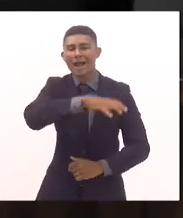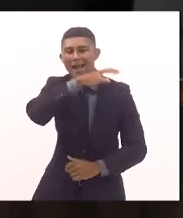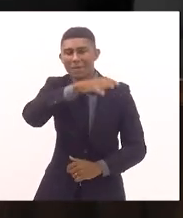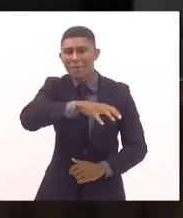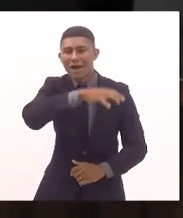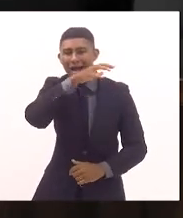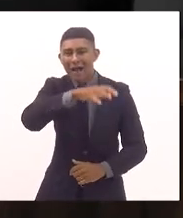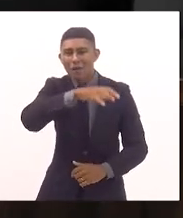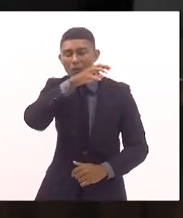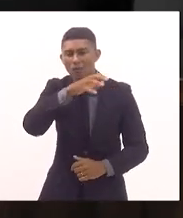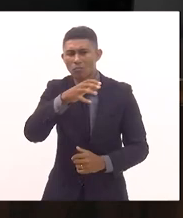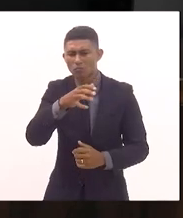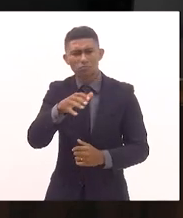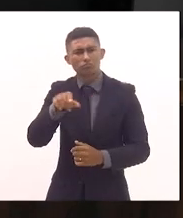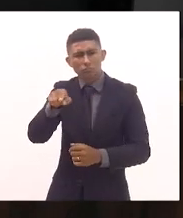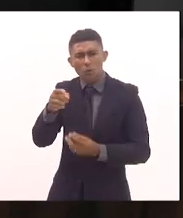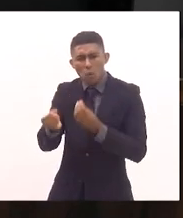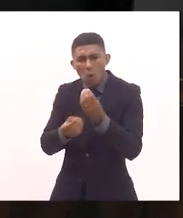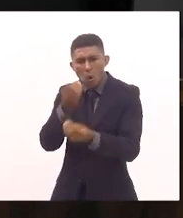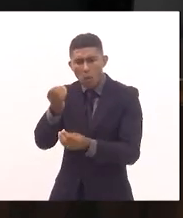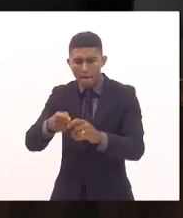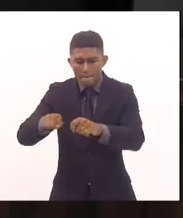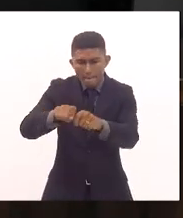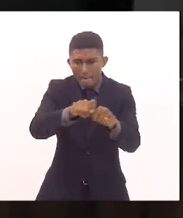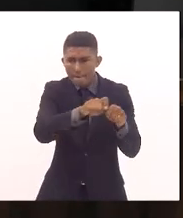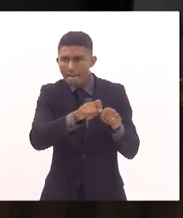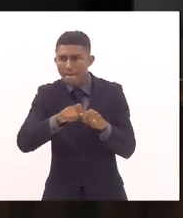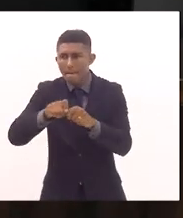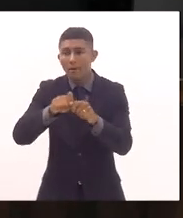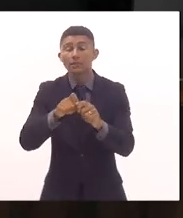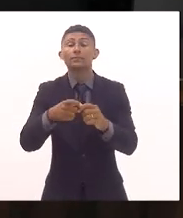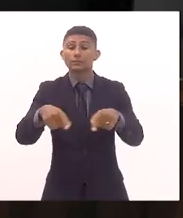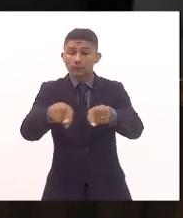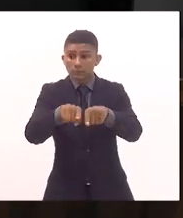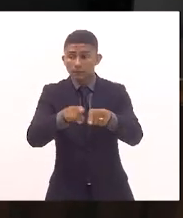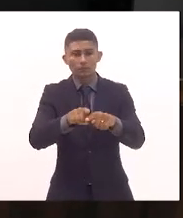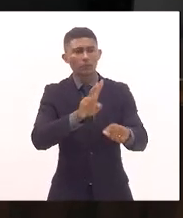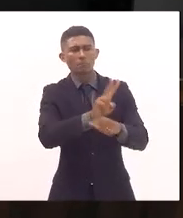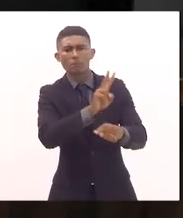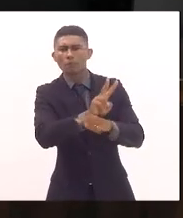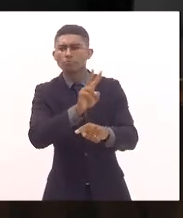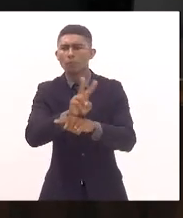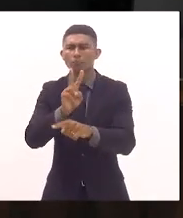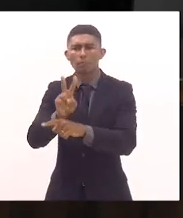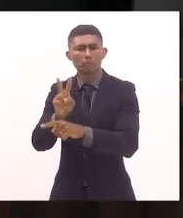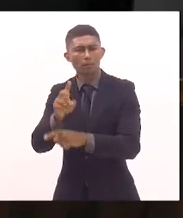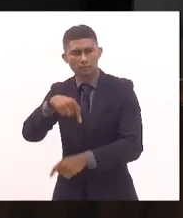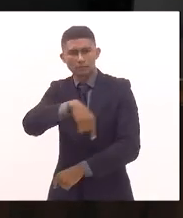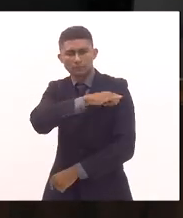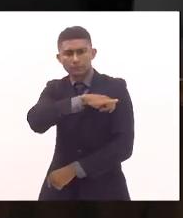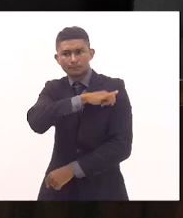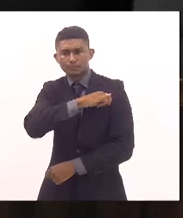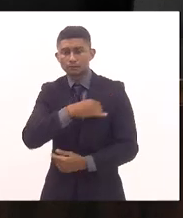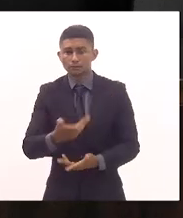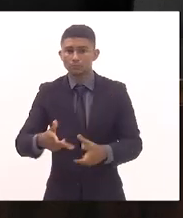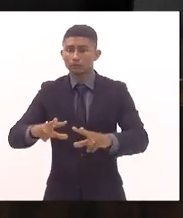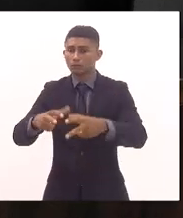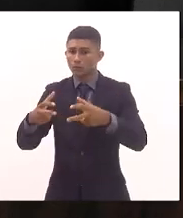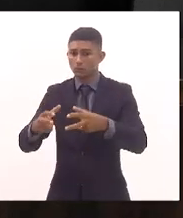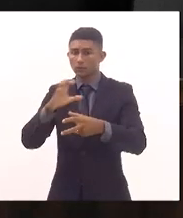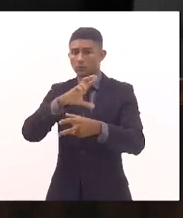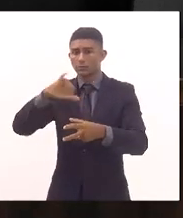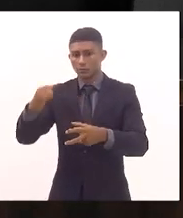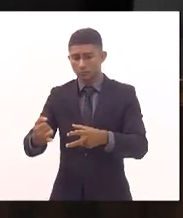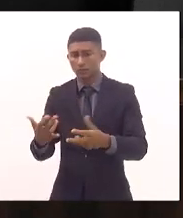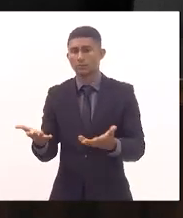forma artesanal, bem como sua inspeção fiscalização sanitária no Estado do Rio de Janeiro. Pendente de pareceres das comissões de Constituição